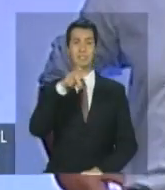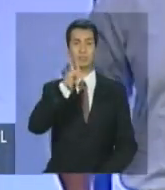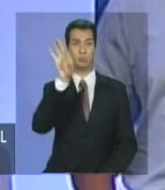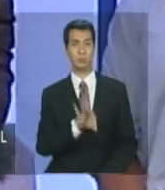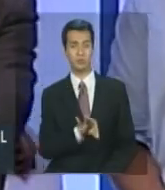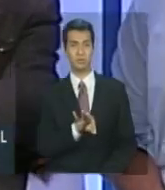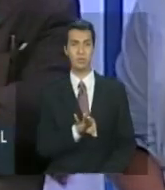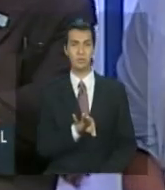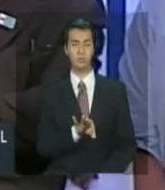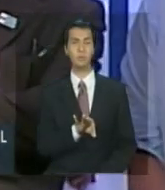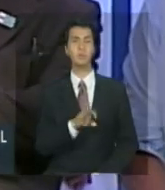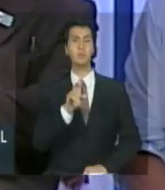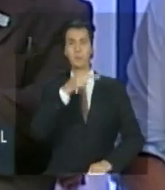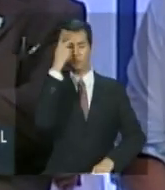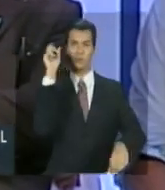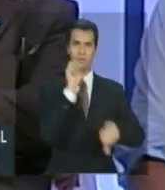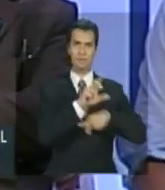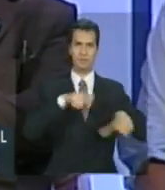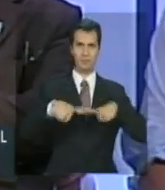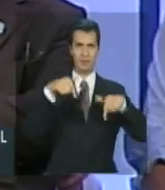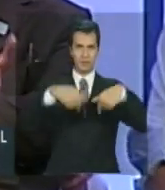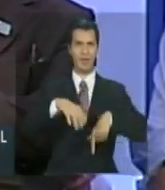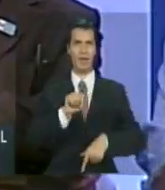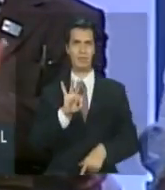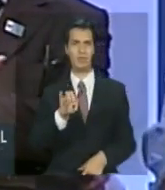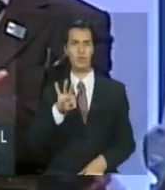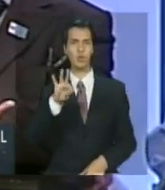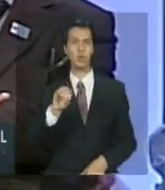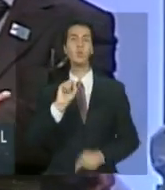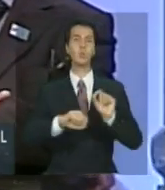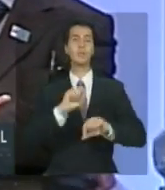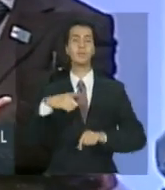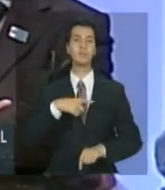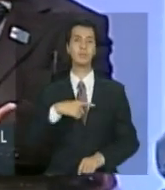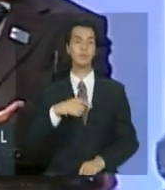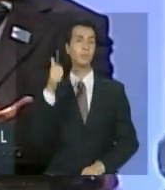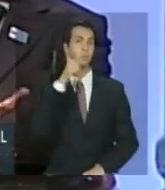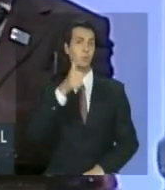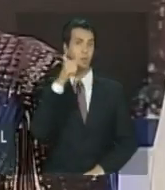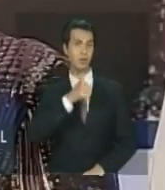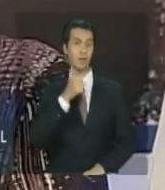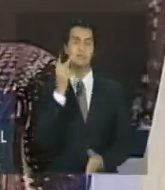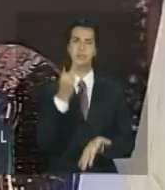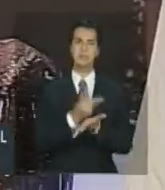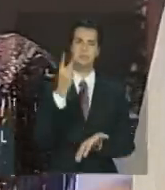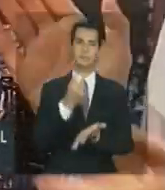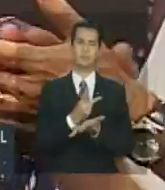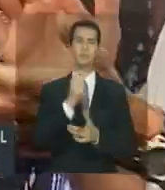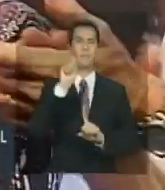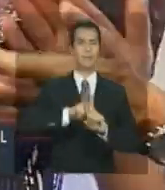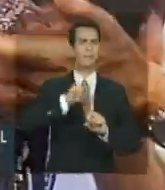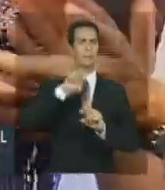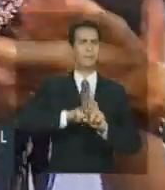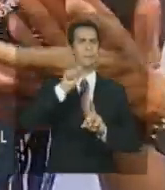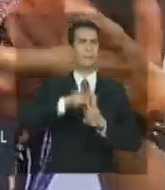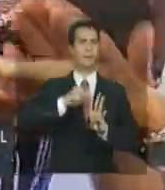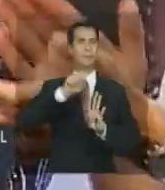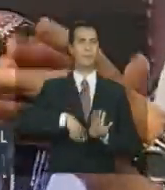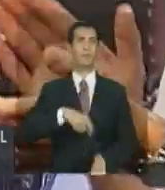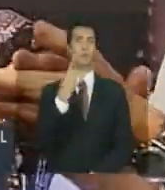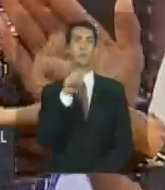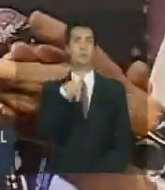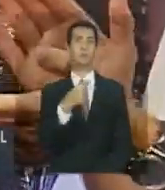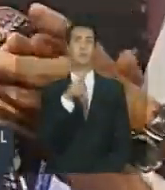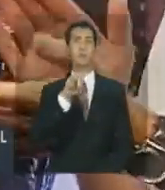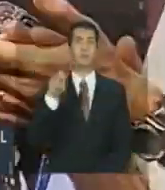da Atento são mulheres, e a gente tem todo mês 1.300 grávidas. Né? Outro dado interessante, e que a